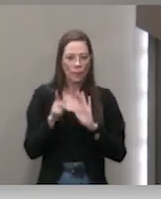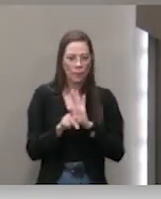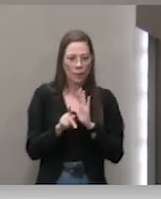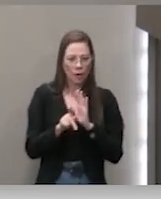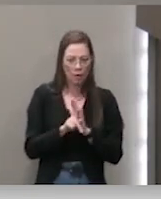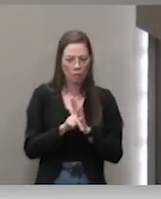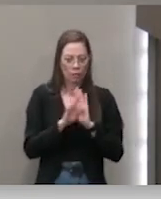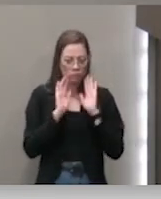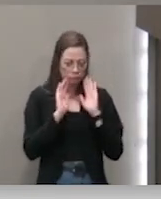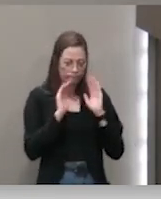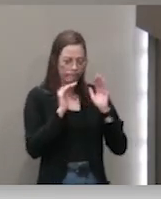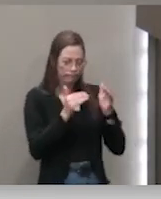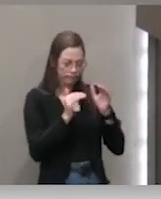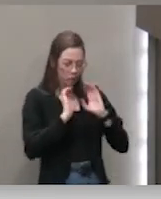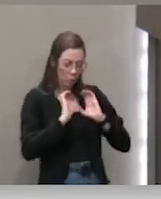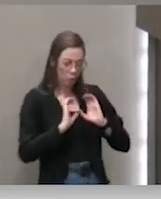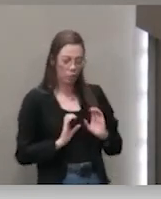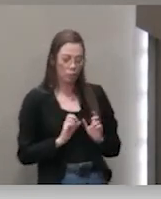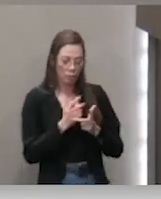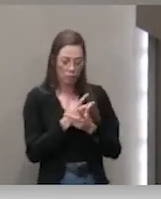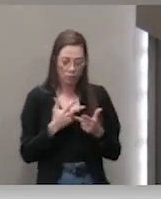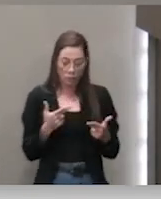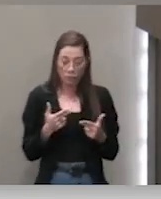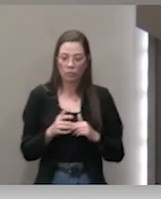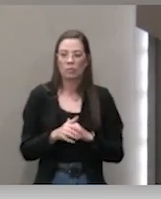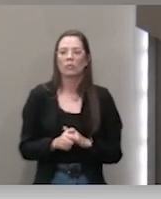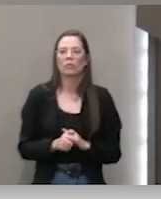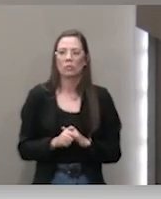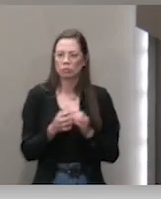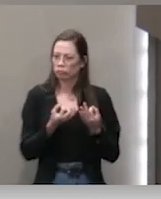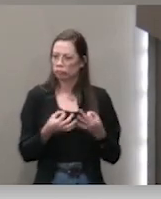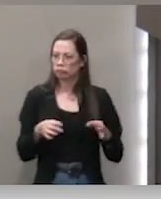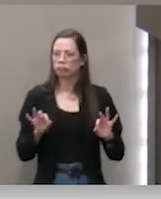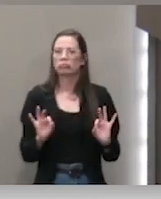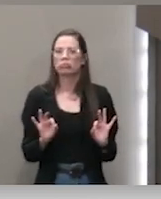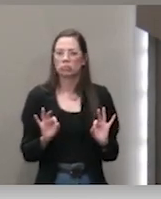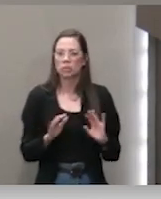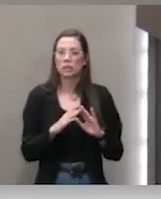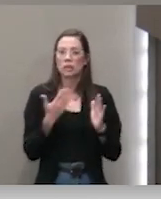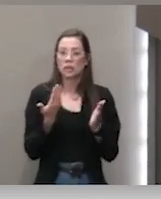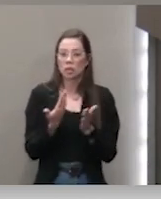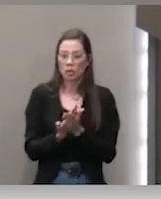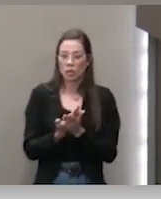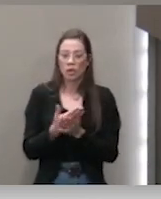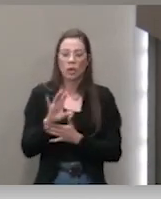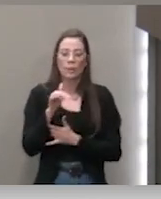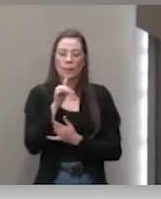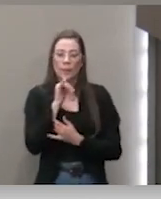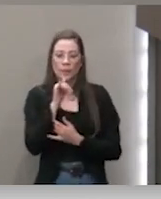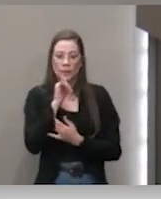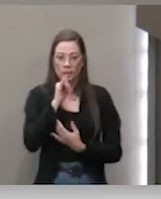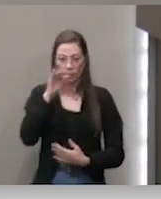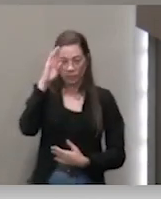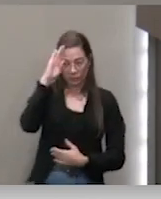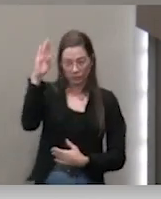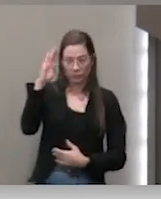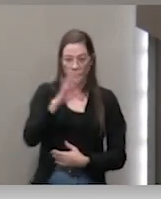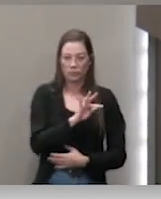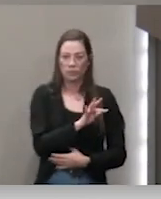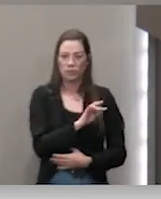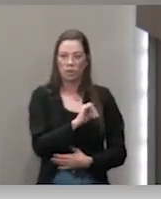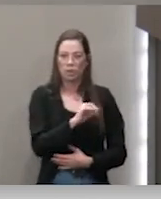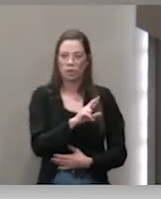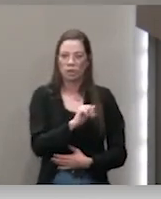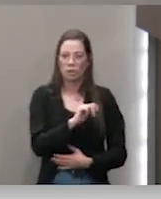algo fundamental para se ter um aprendizado. Simplesmente isso. A escola Tiradentes aqui em Passo Fundo, ela é a melhor